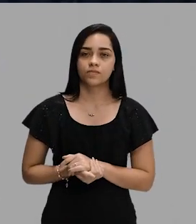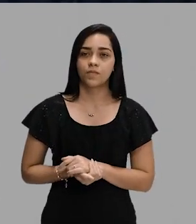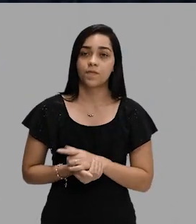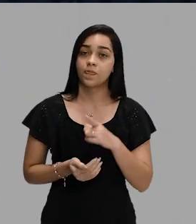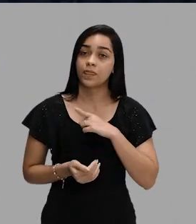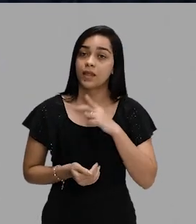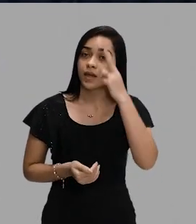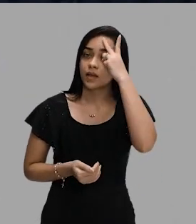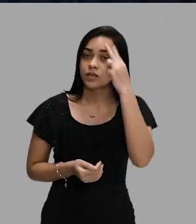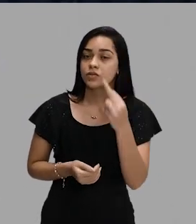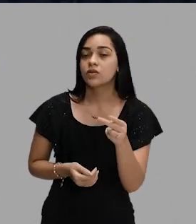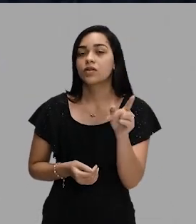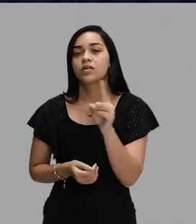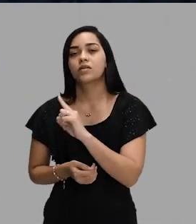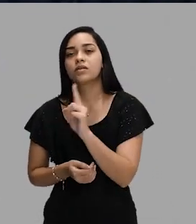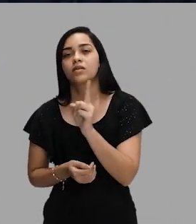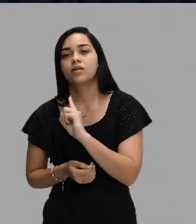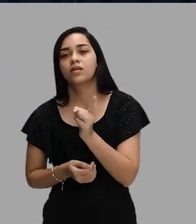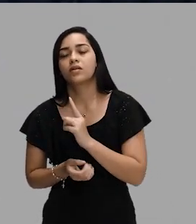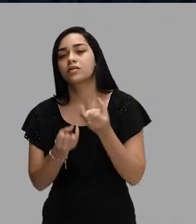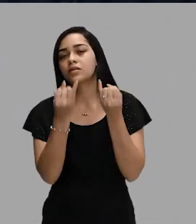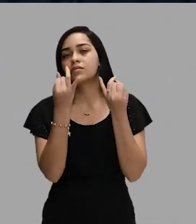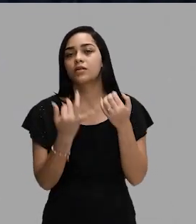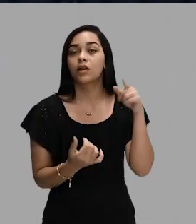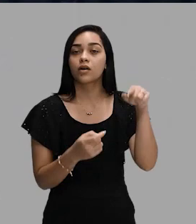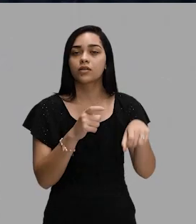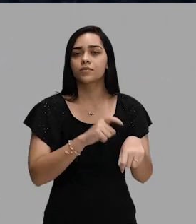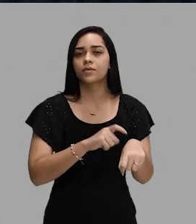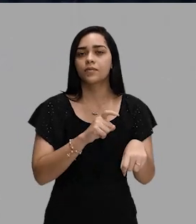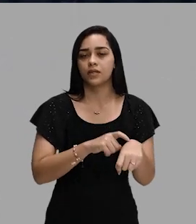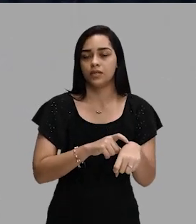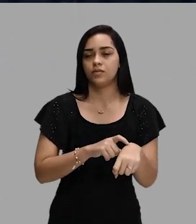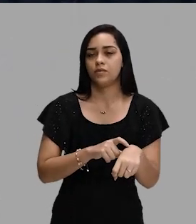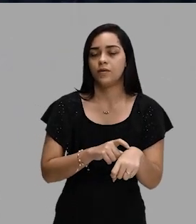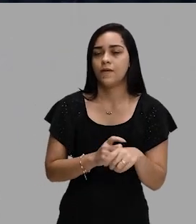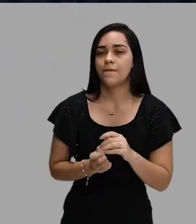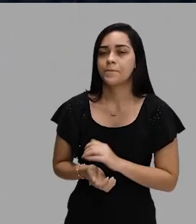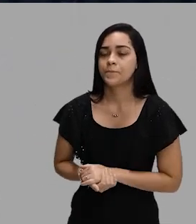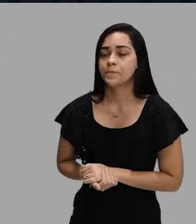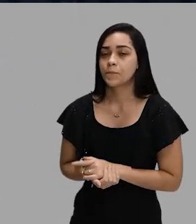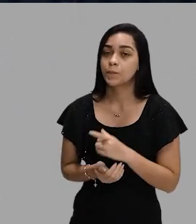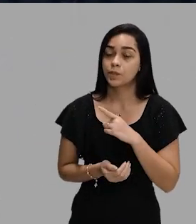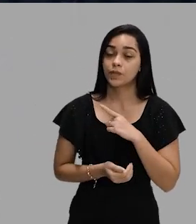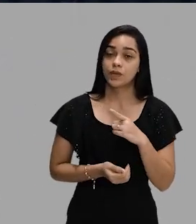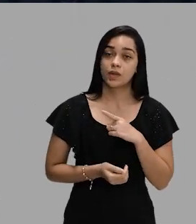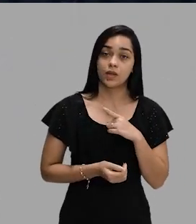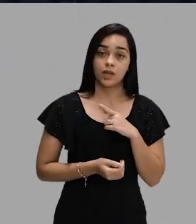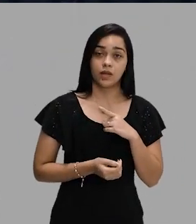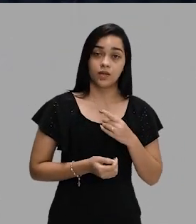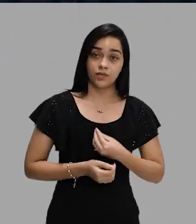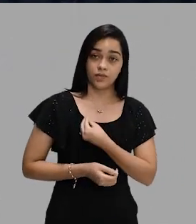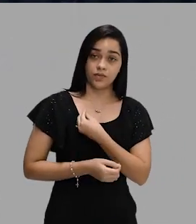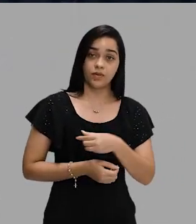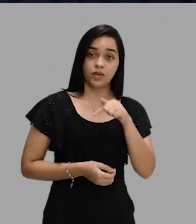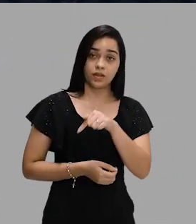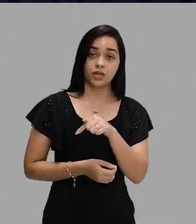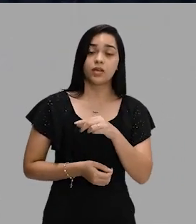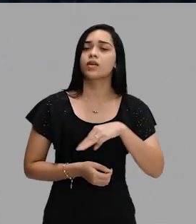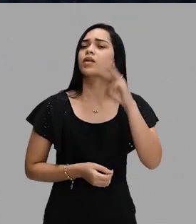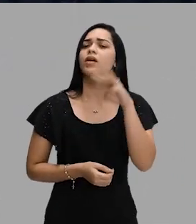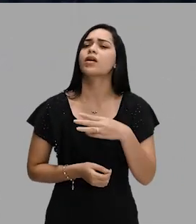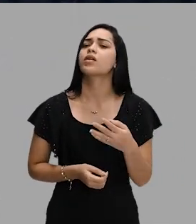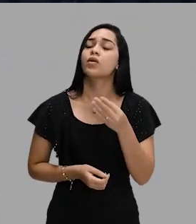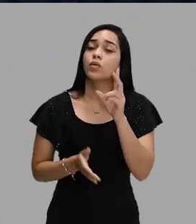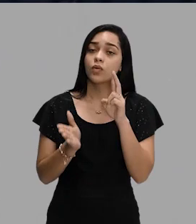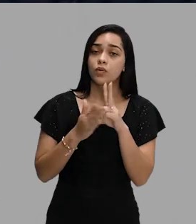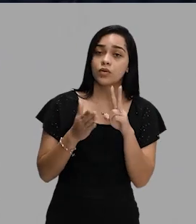dessa história a ser contada nesse momento. Então, nativo, o índio. Quem vivia aqui? O índio. Então,